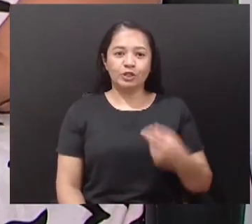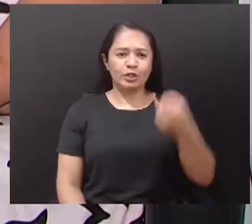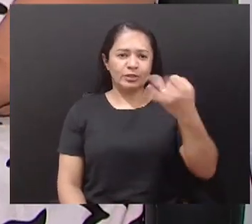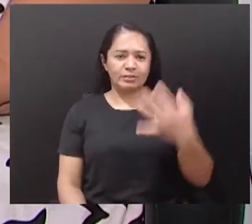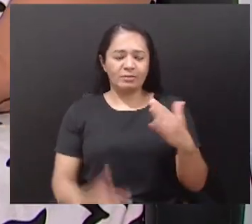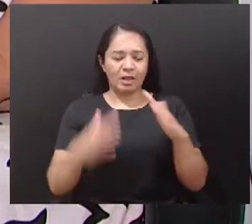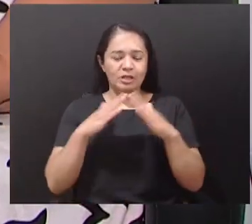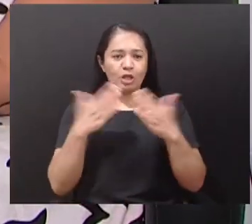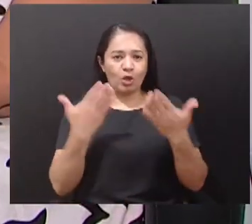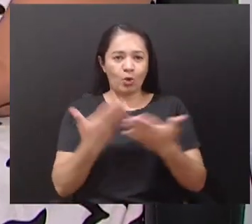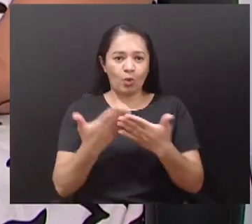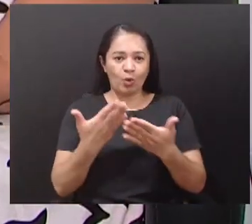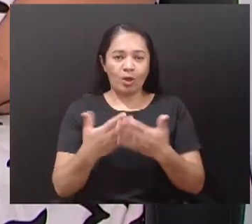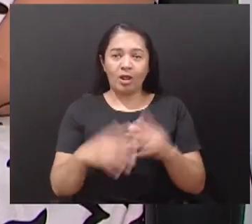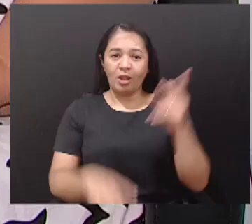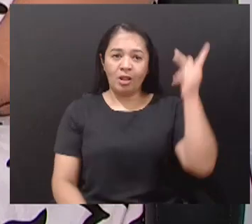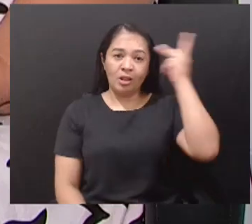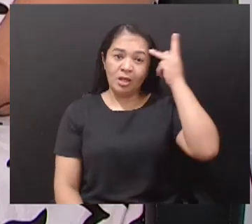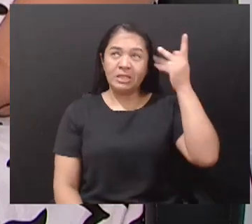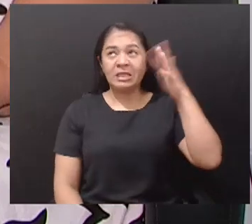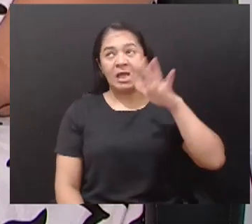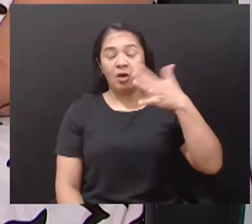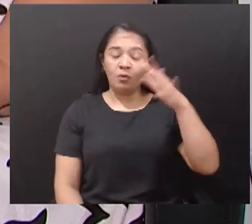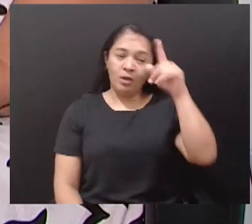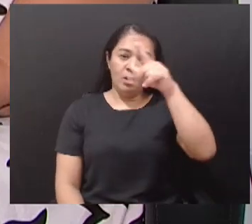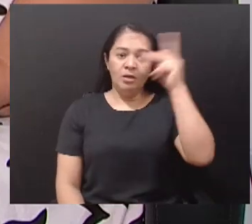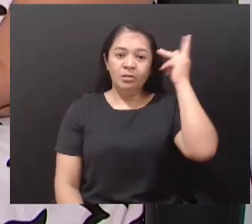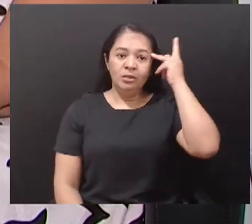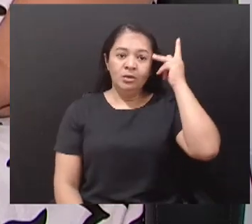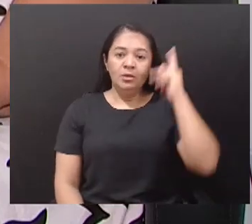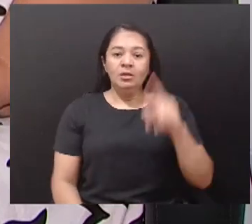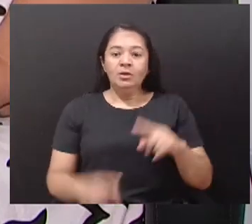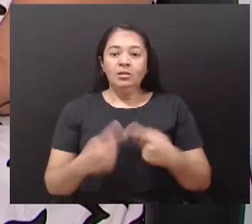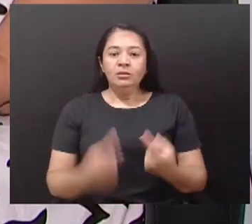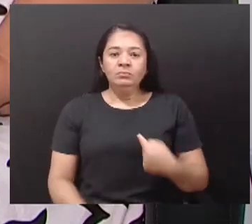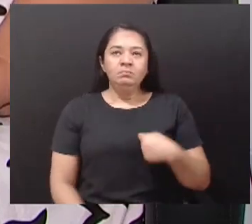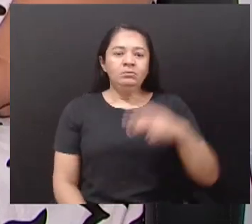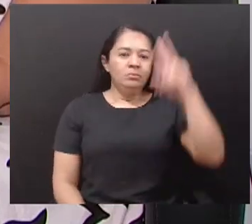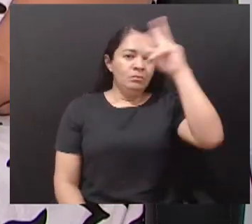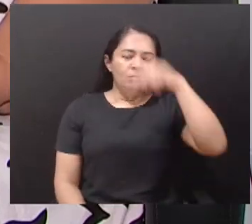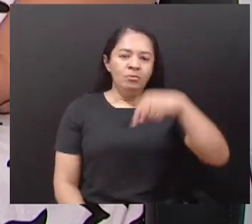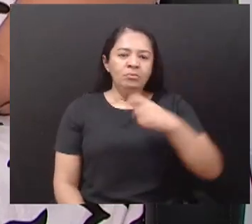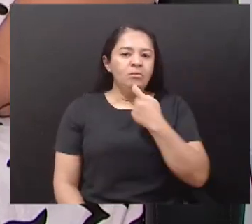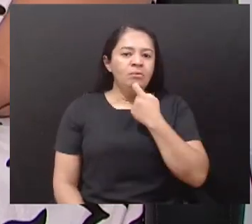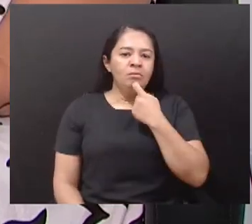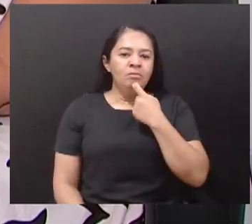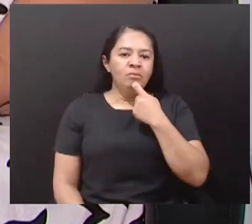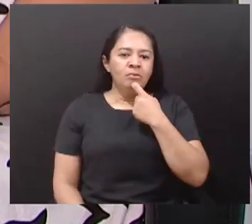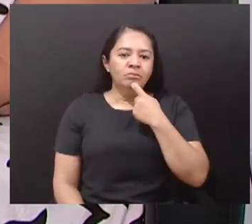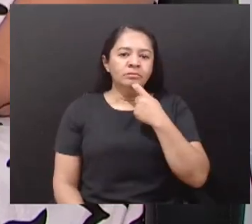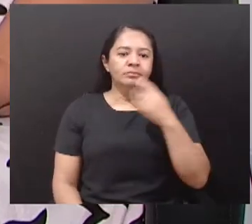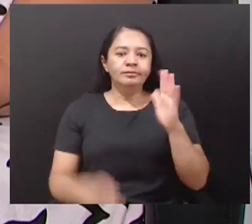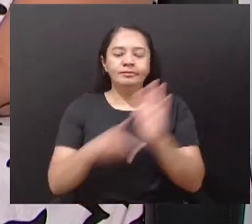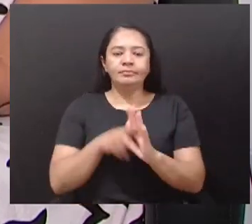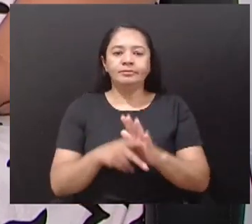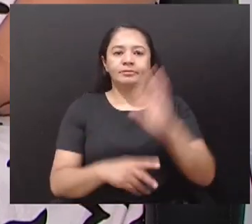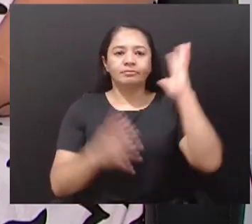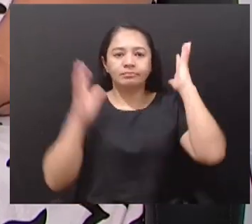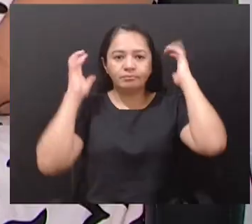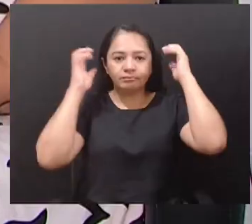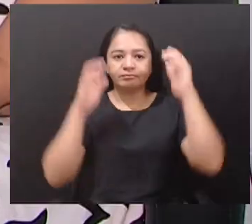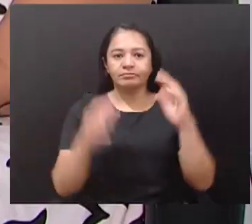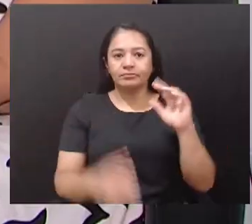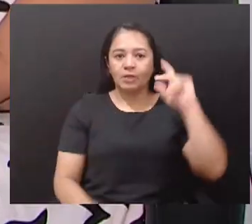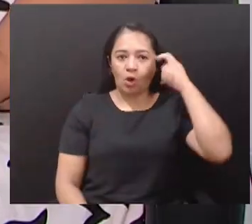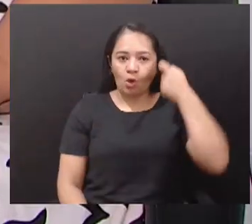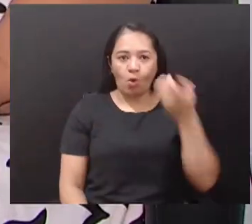São Paulo, né? Sim. Talvez São Paulo. Mas que eu me lembro em Campinas, ligada a cabelo afro mesmo, uma escola, hoje igual tem. Hoje a gente tem